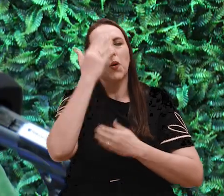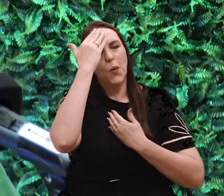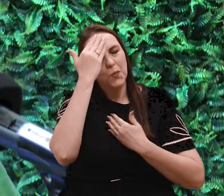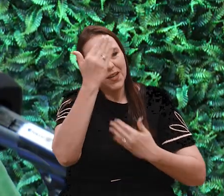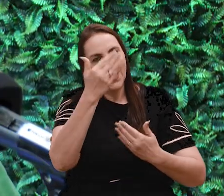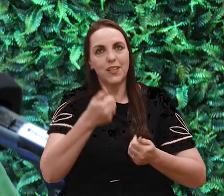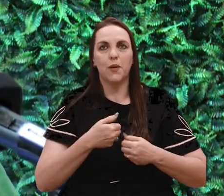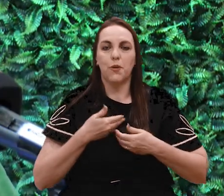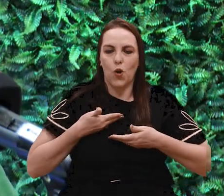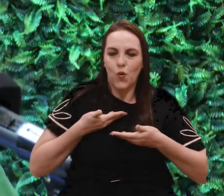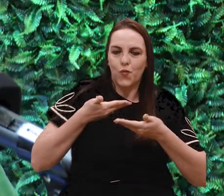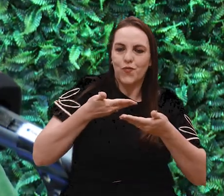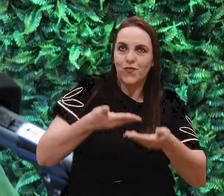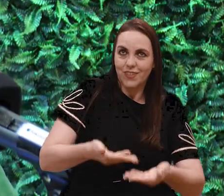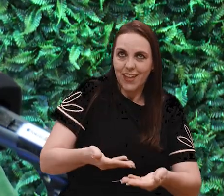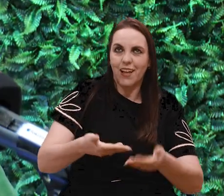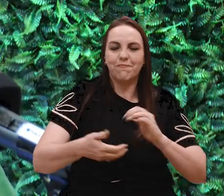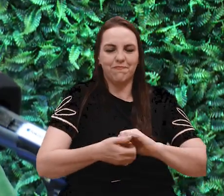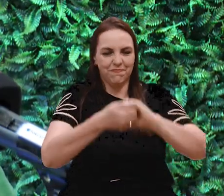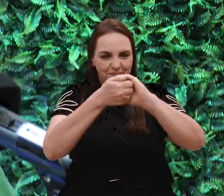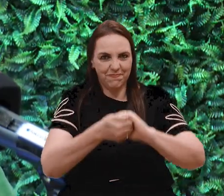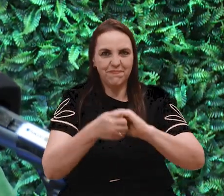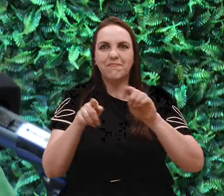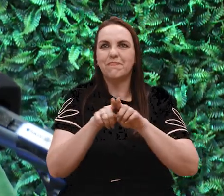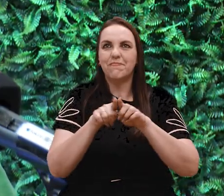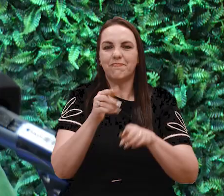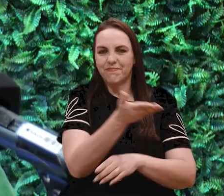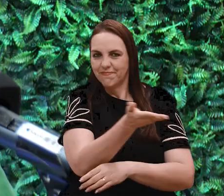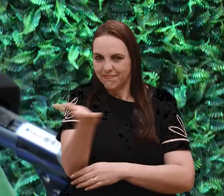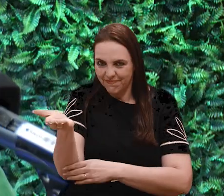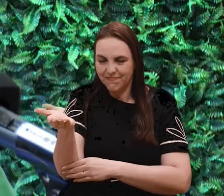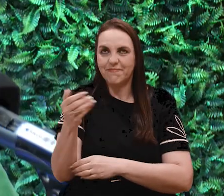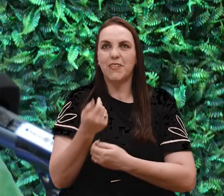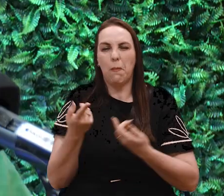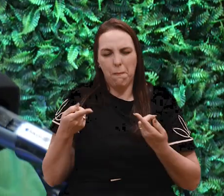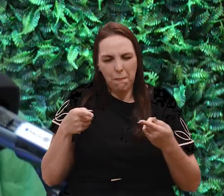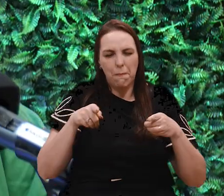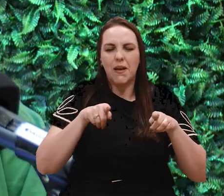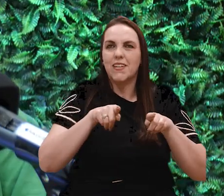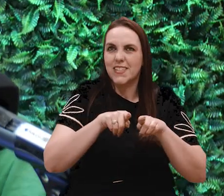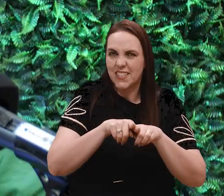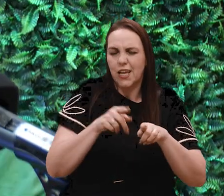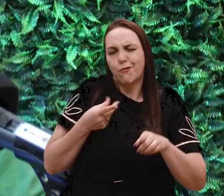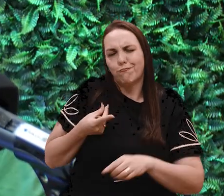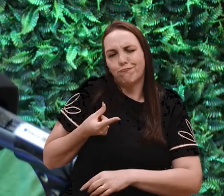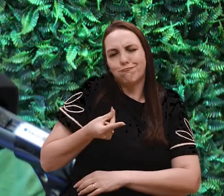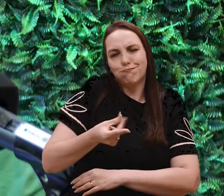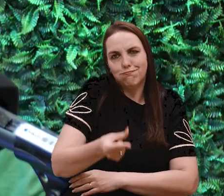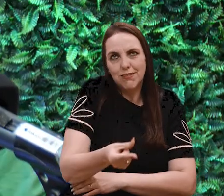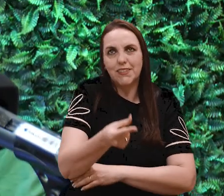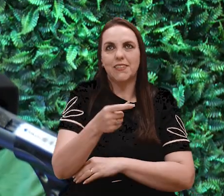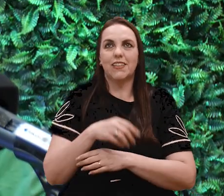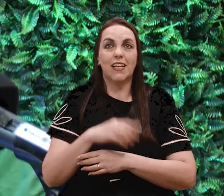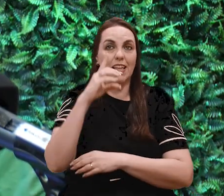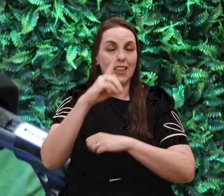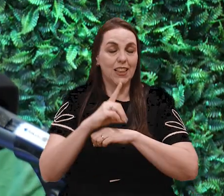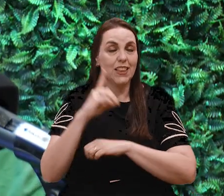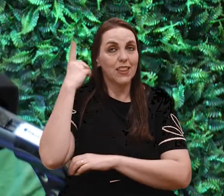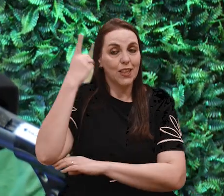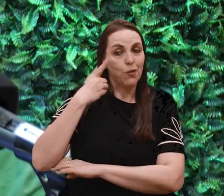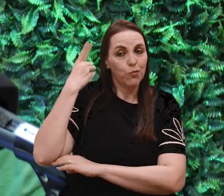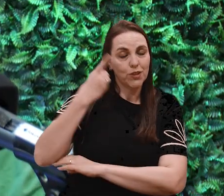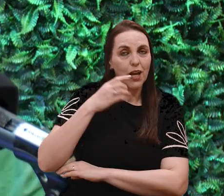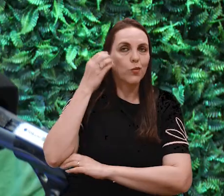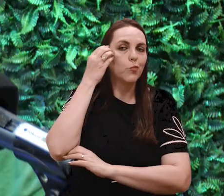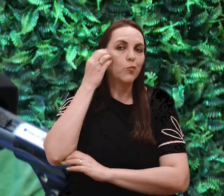convite. Saudar os demais na mesa, nosso parceirão de longa caminhada aí, deputado Búrigo,